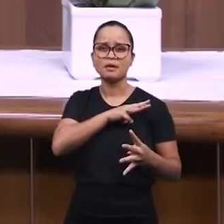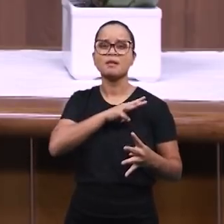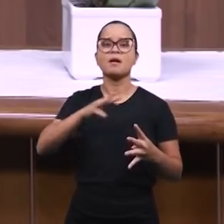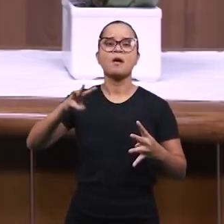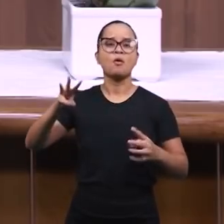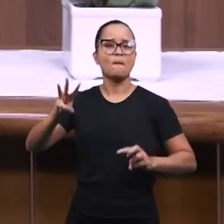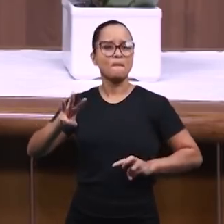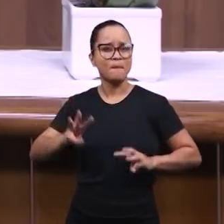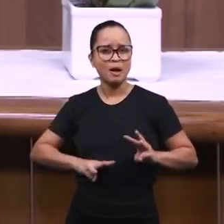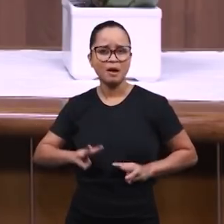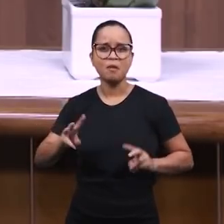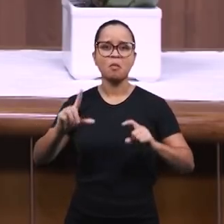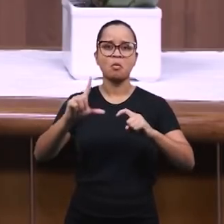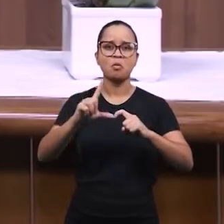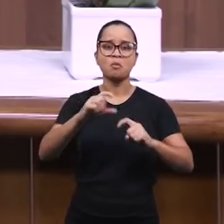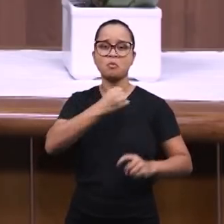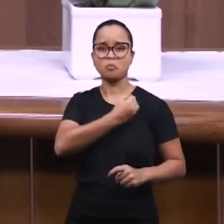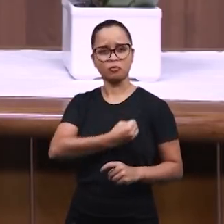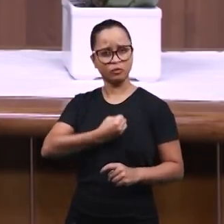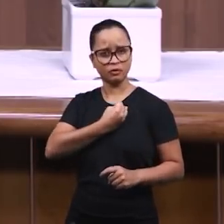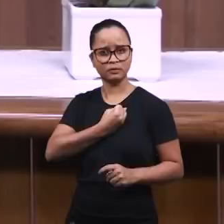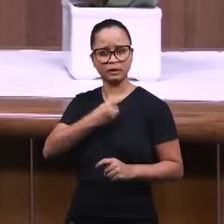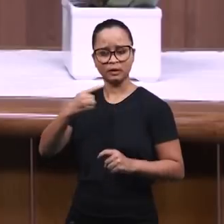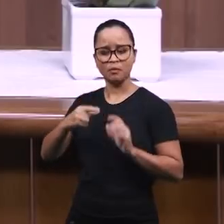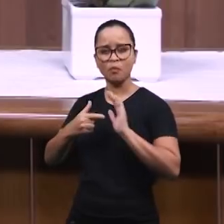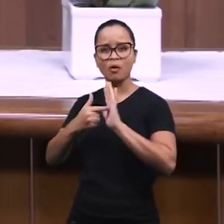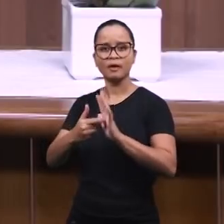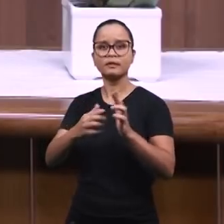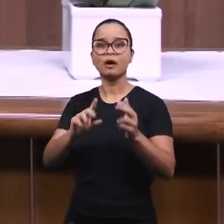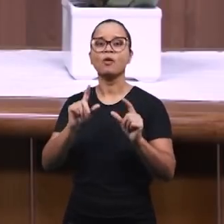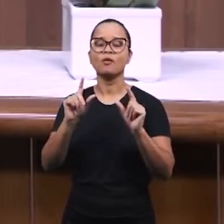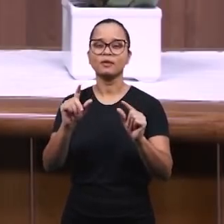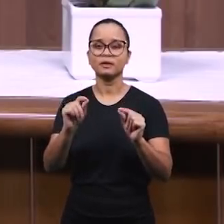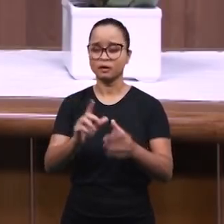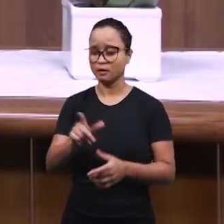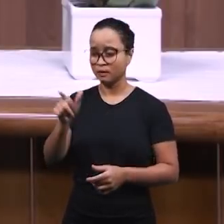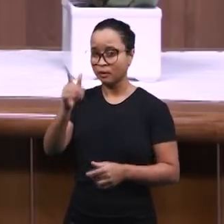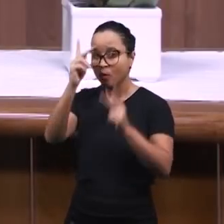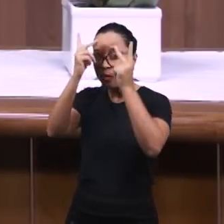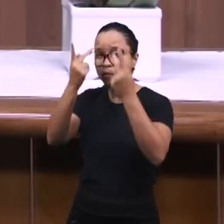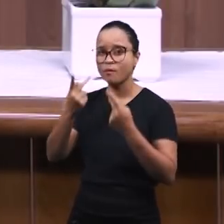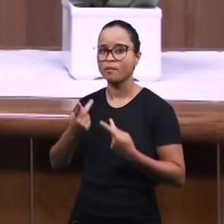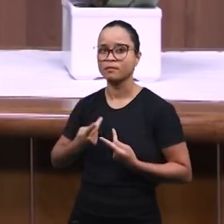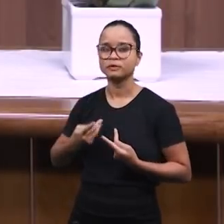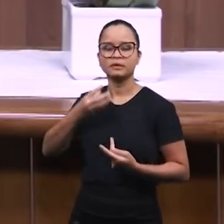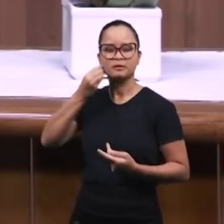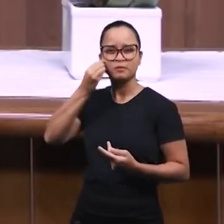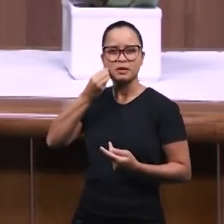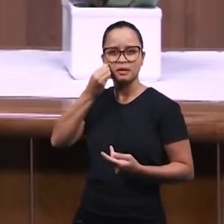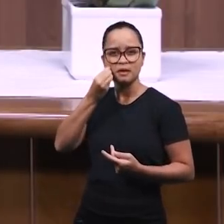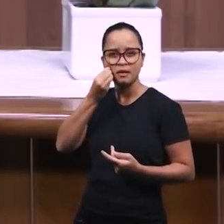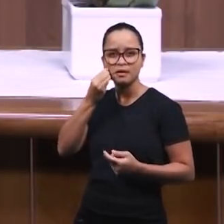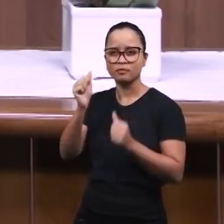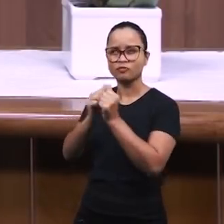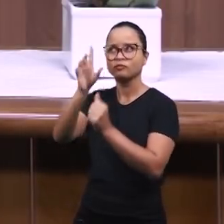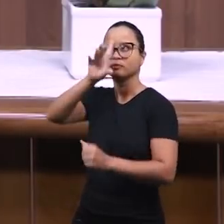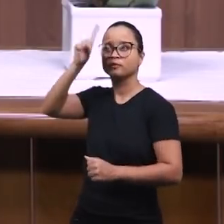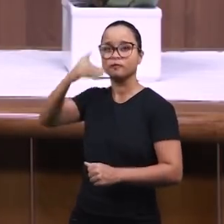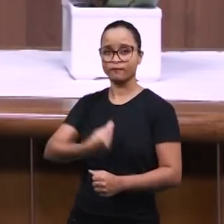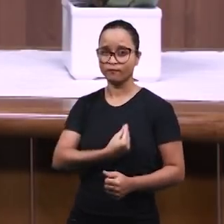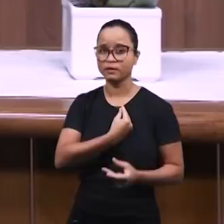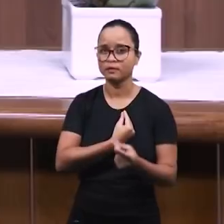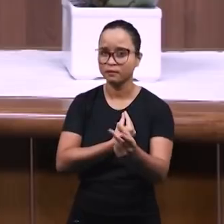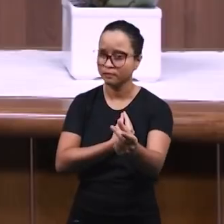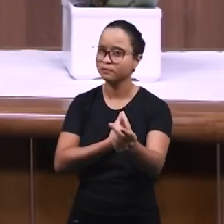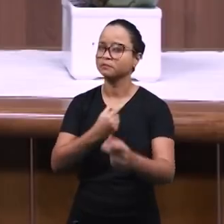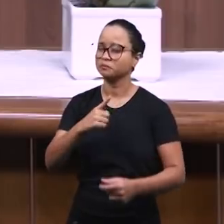sobre salvação, sobre a oportunidade que o homem tem de ter uma experiência com Deus e de ter a vida eterna que Ele está